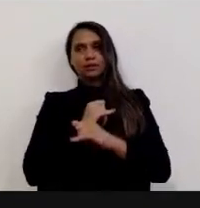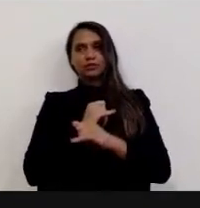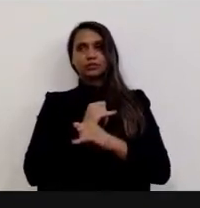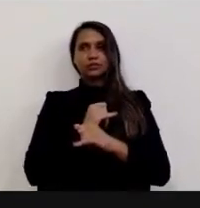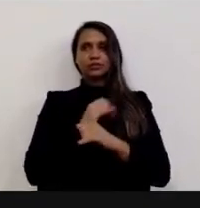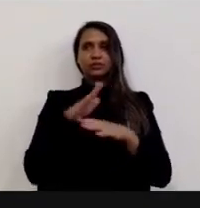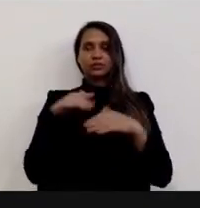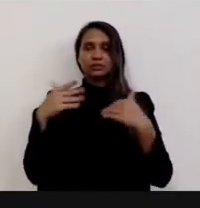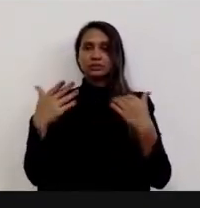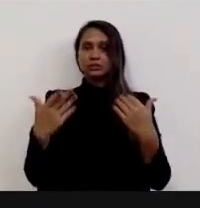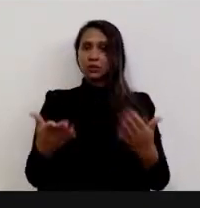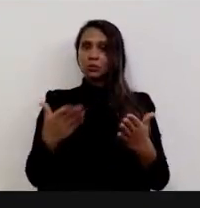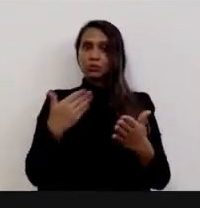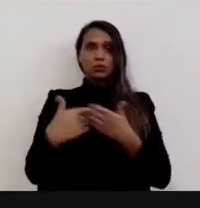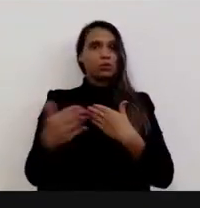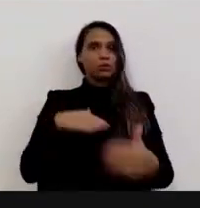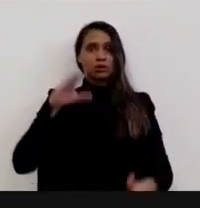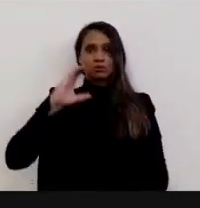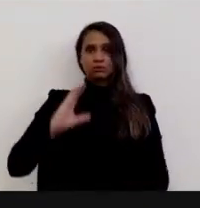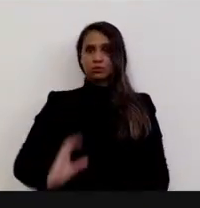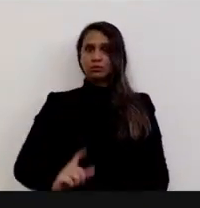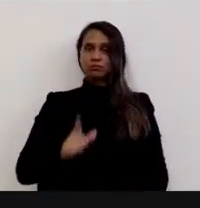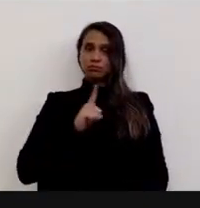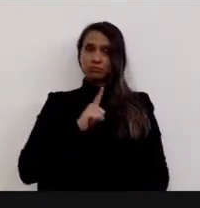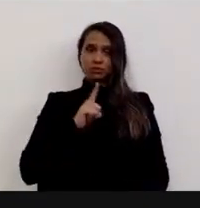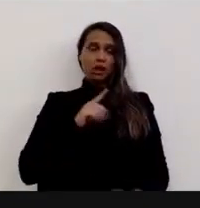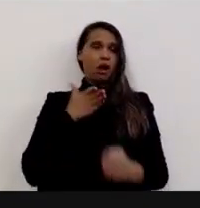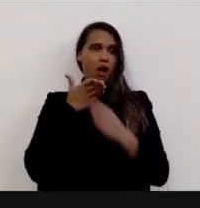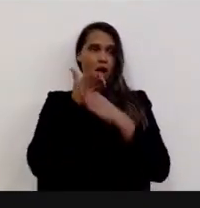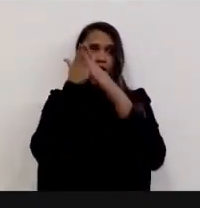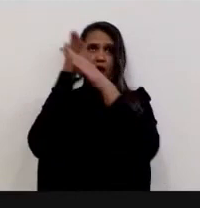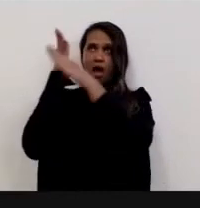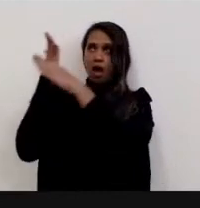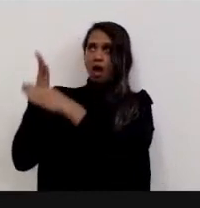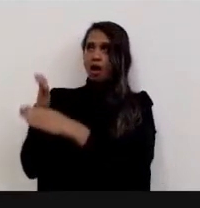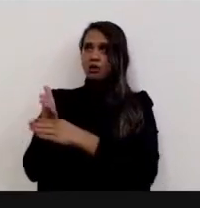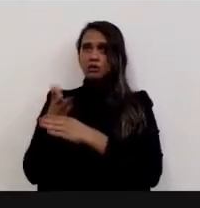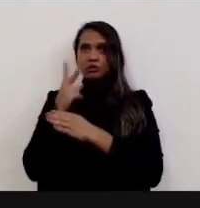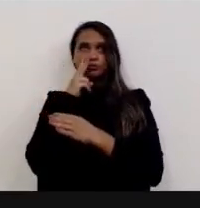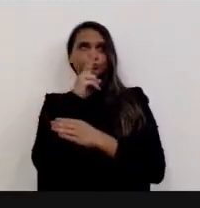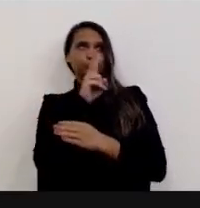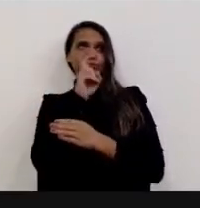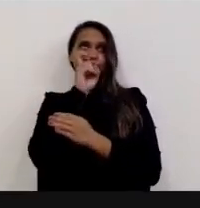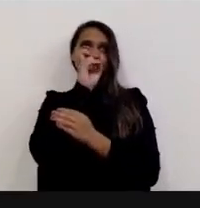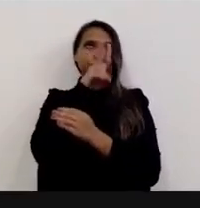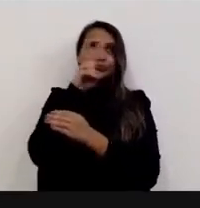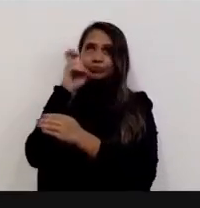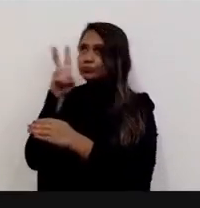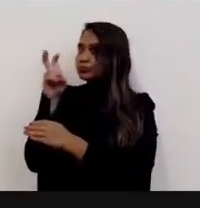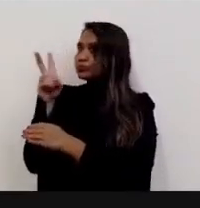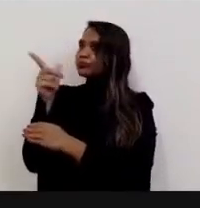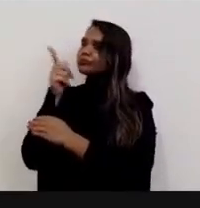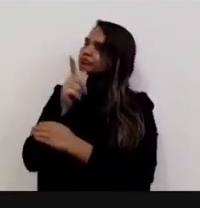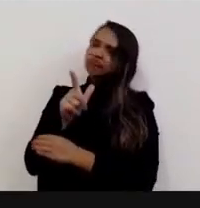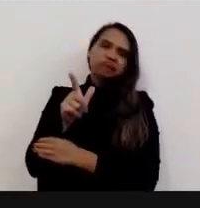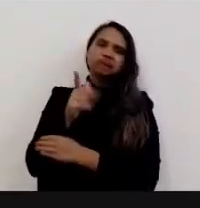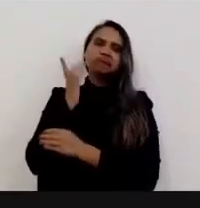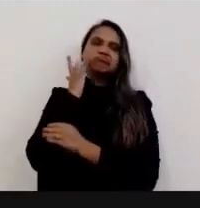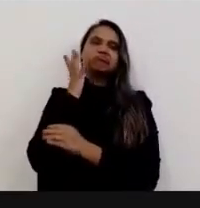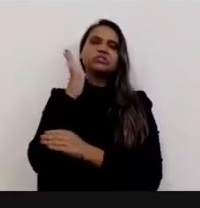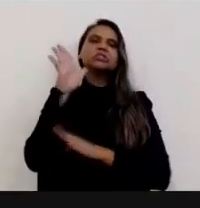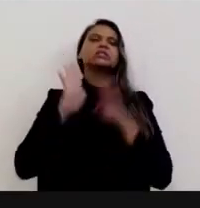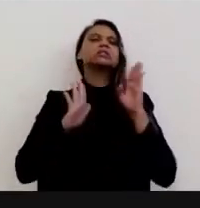teoricamente, qualquer cidadão teria acesso a todos os resultados das licitações, bastaria consultar essa API